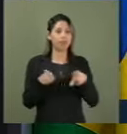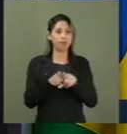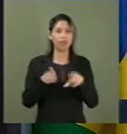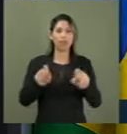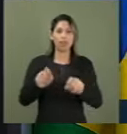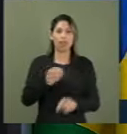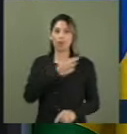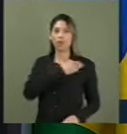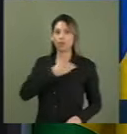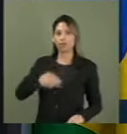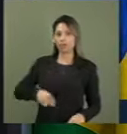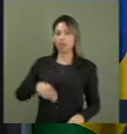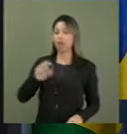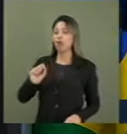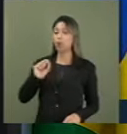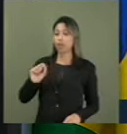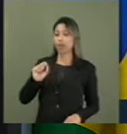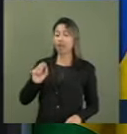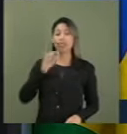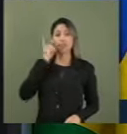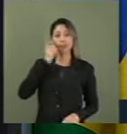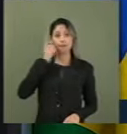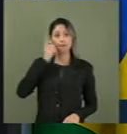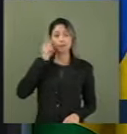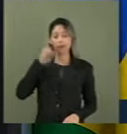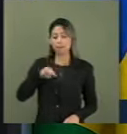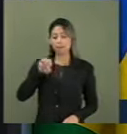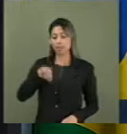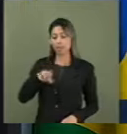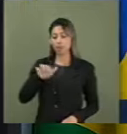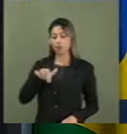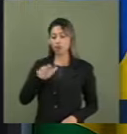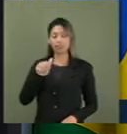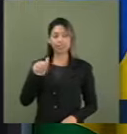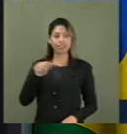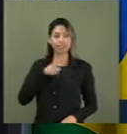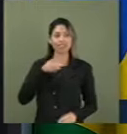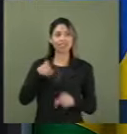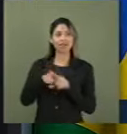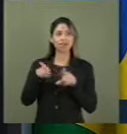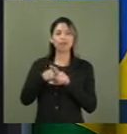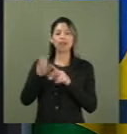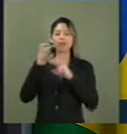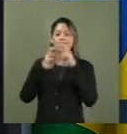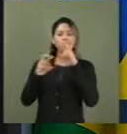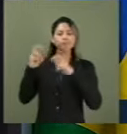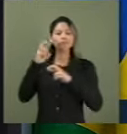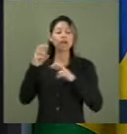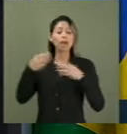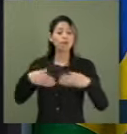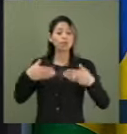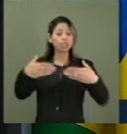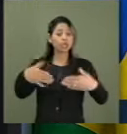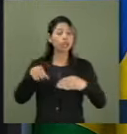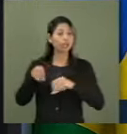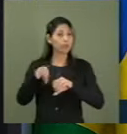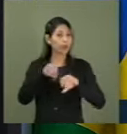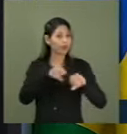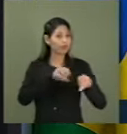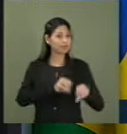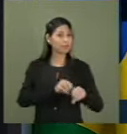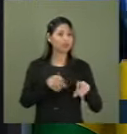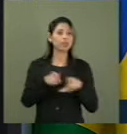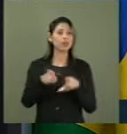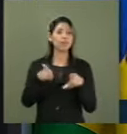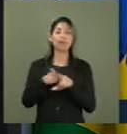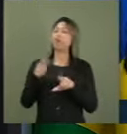de Pernambuco, por exemplo, que foi ministro da Educação, vai fiscalizar o Ministério da Educação. O senador, nosso